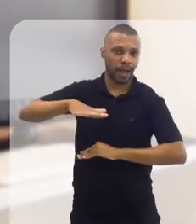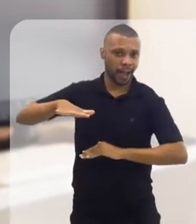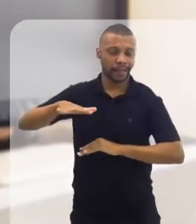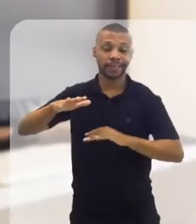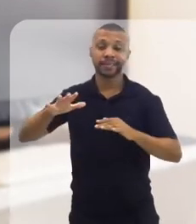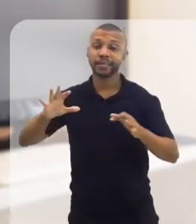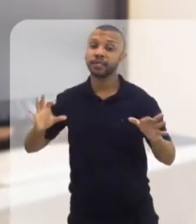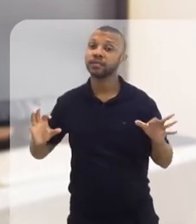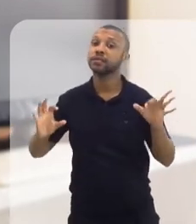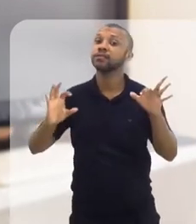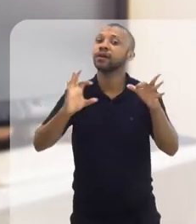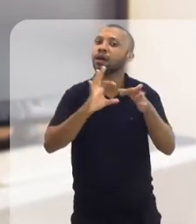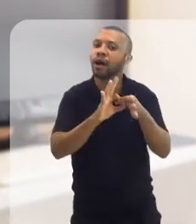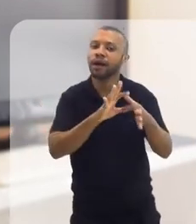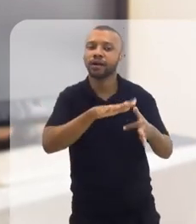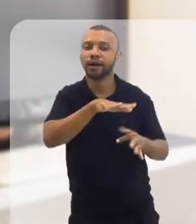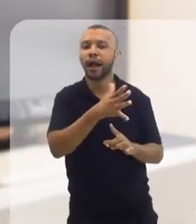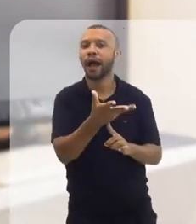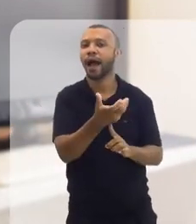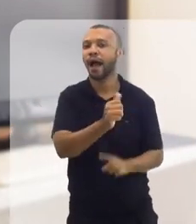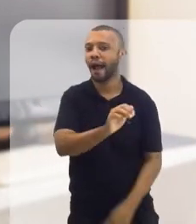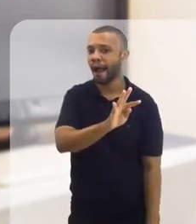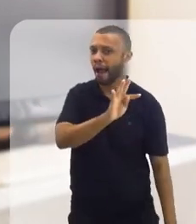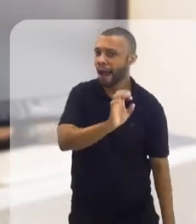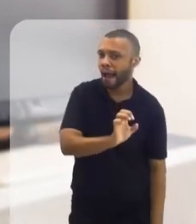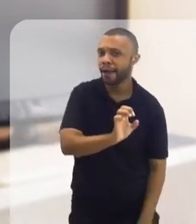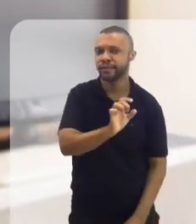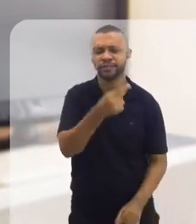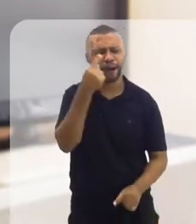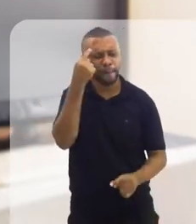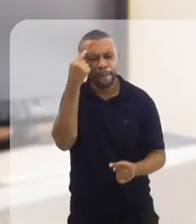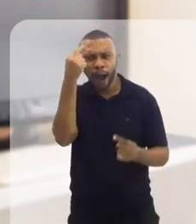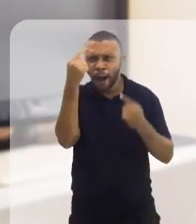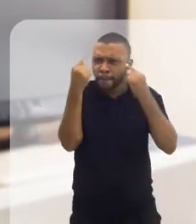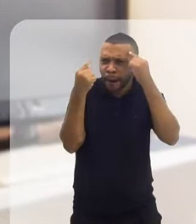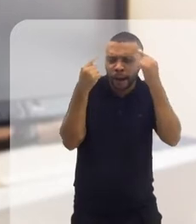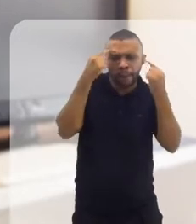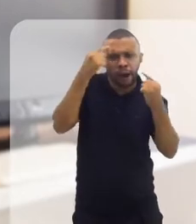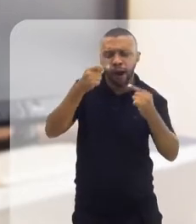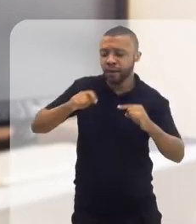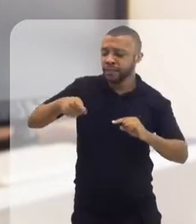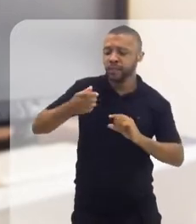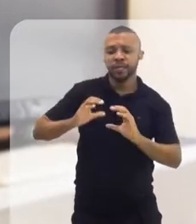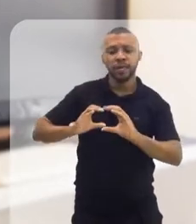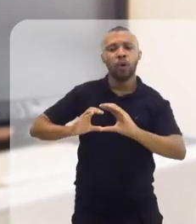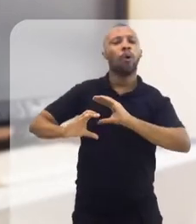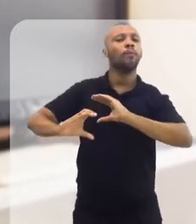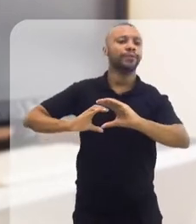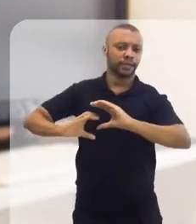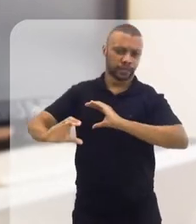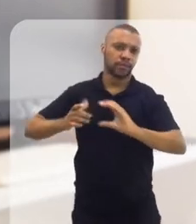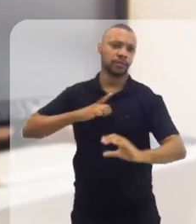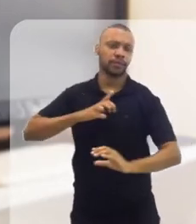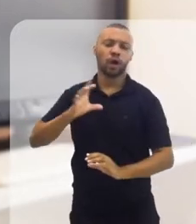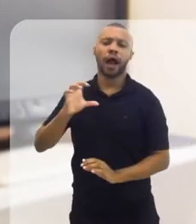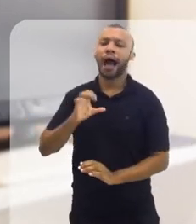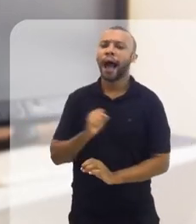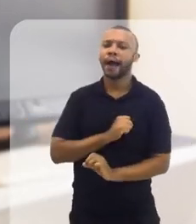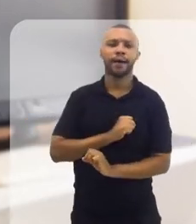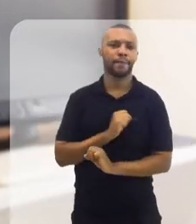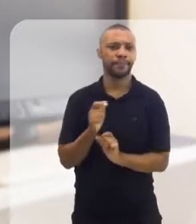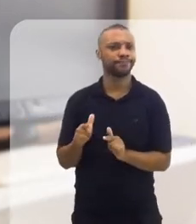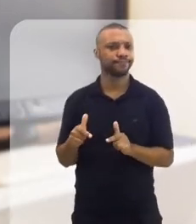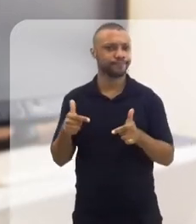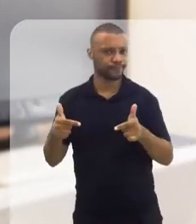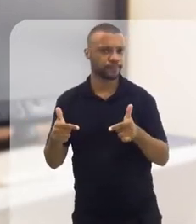carreira, uma profissão que conversa. Com esse lado artístico, com a criação, com a comunicação, com tudo isso que a gente adora fazer.